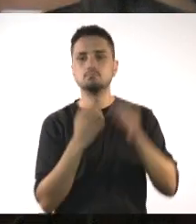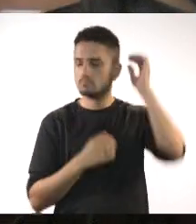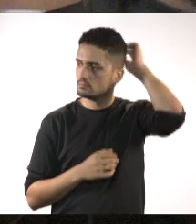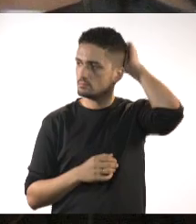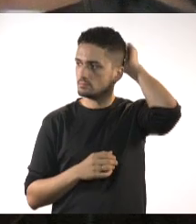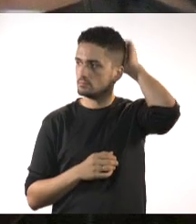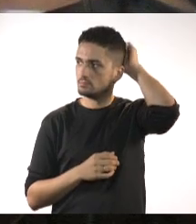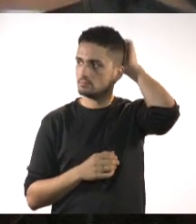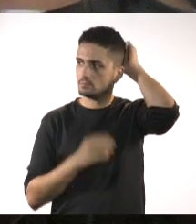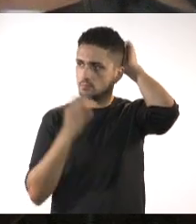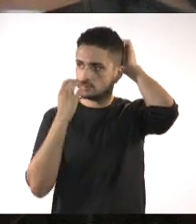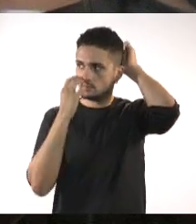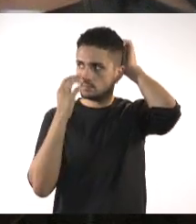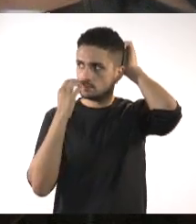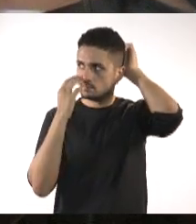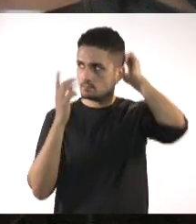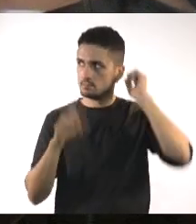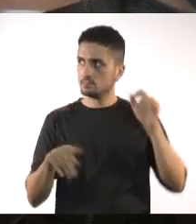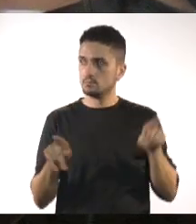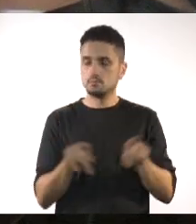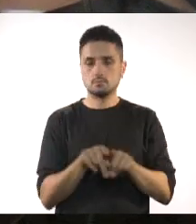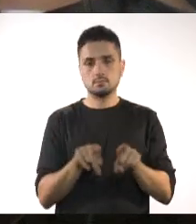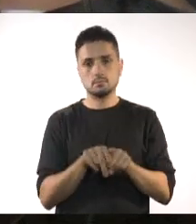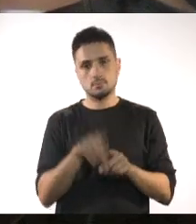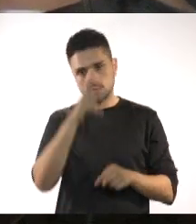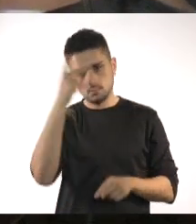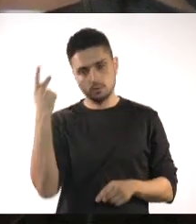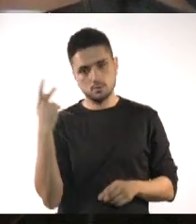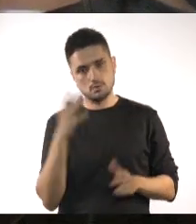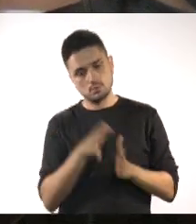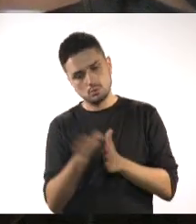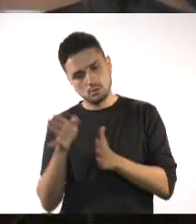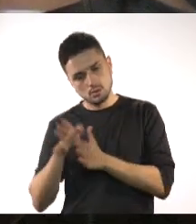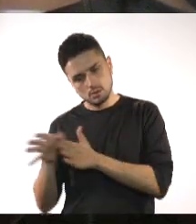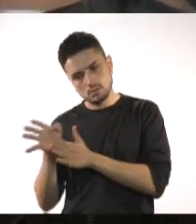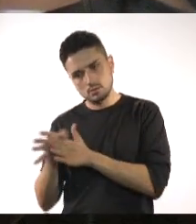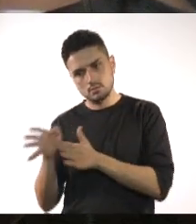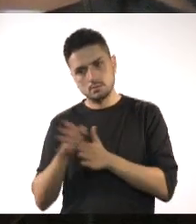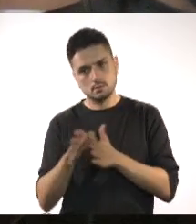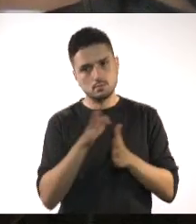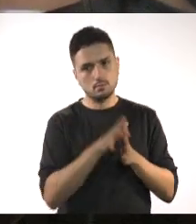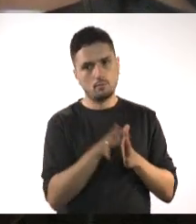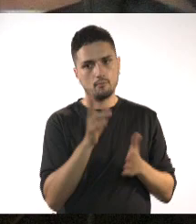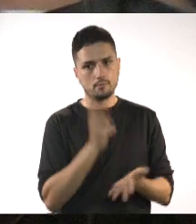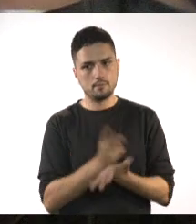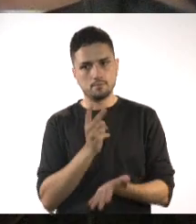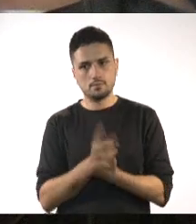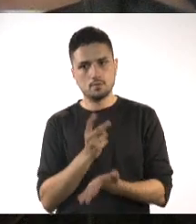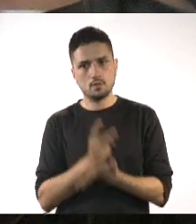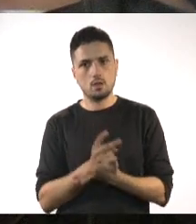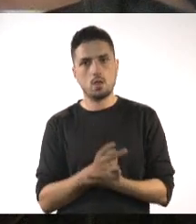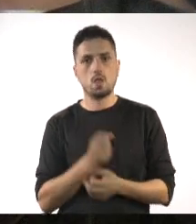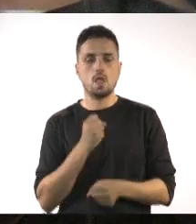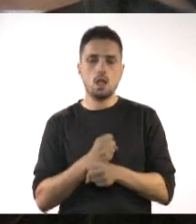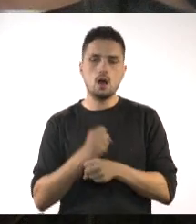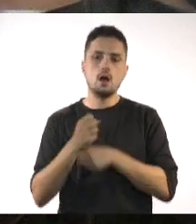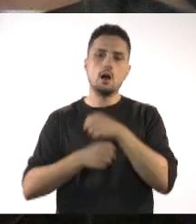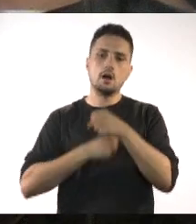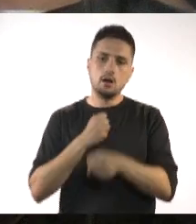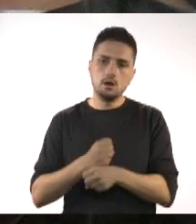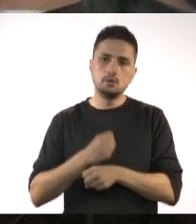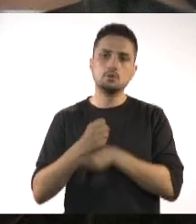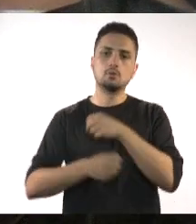ele é formado por orientações, por formações permanentes. A cada ano, a gente